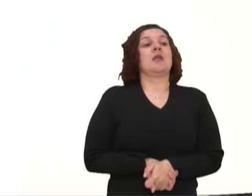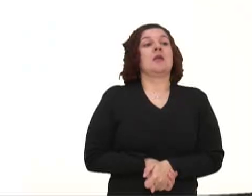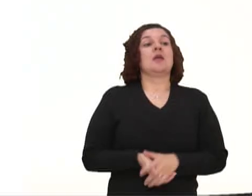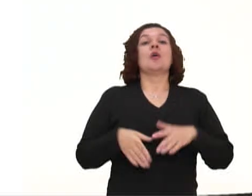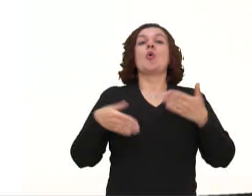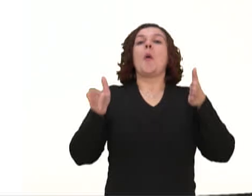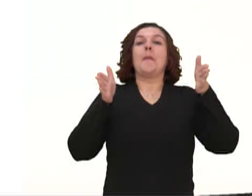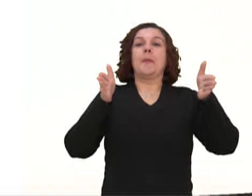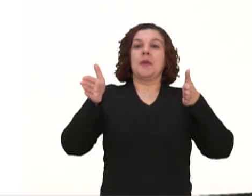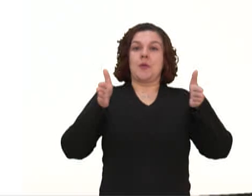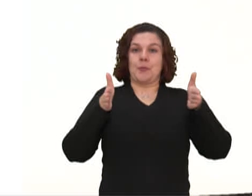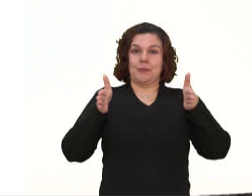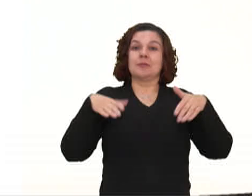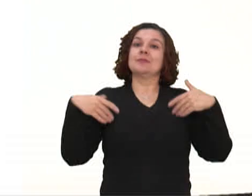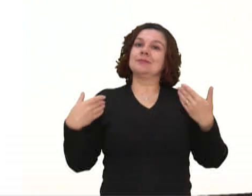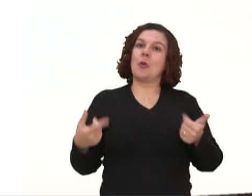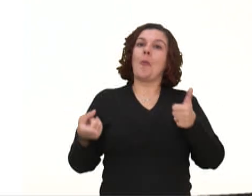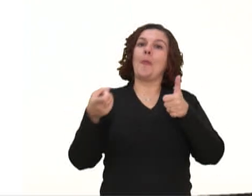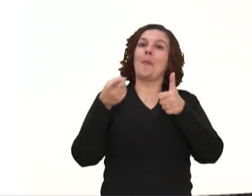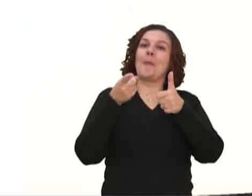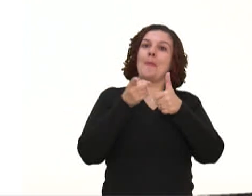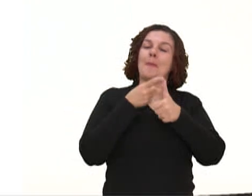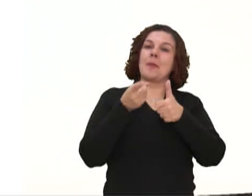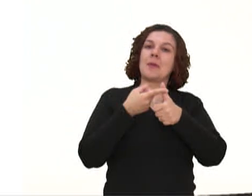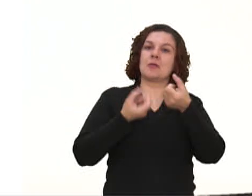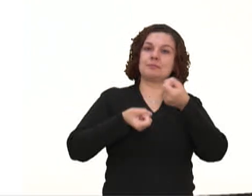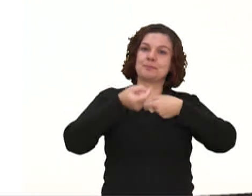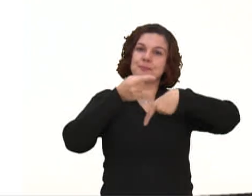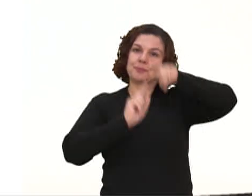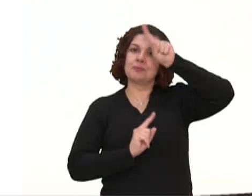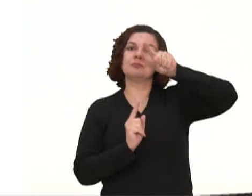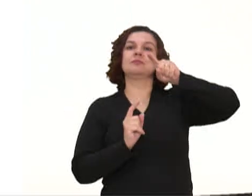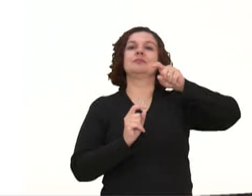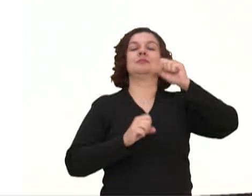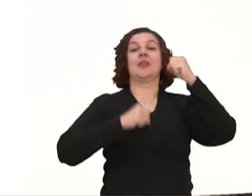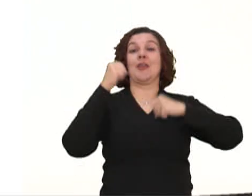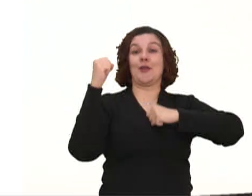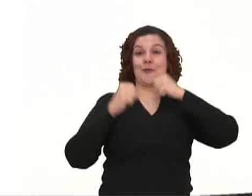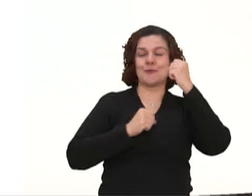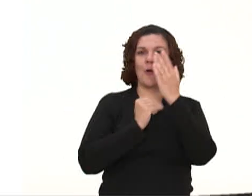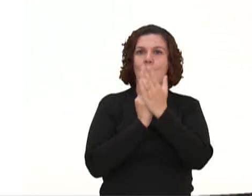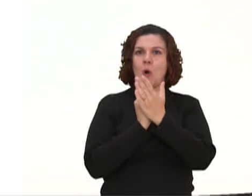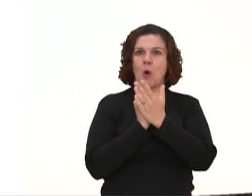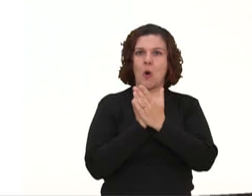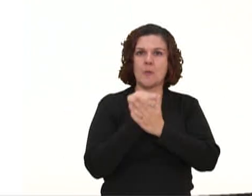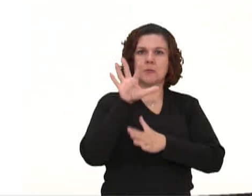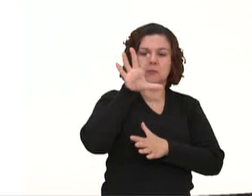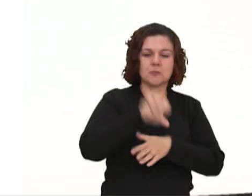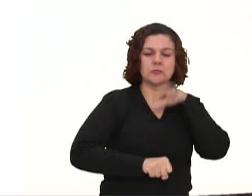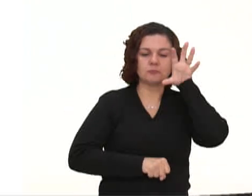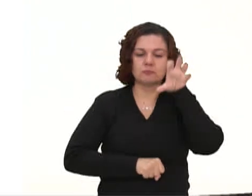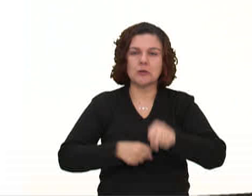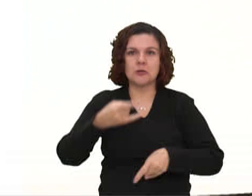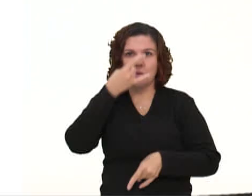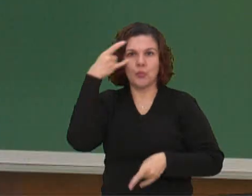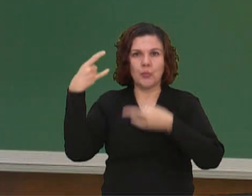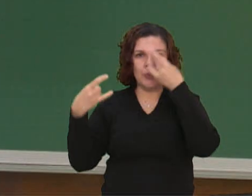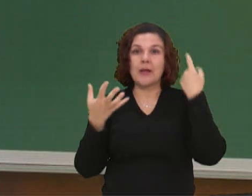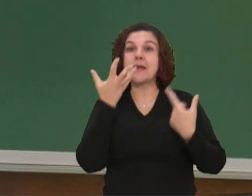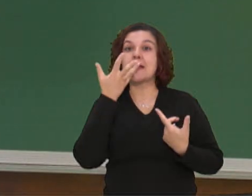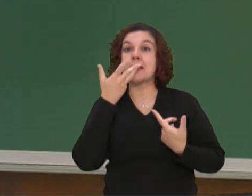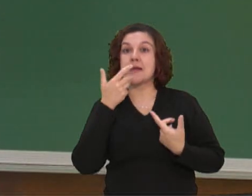ali, de qual período? Da primeira Revolução Industrial, que teve o uso da mão de obra, tanto infantil quanto